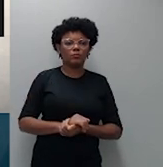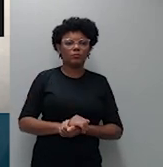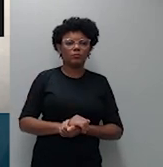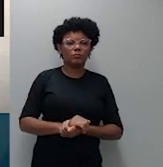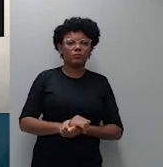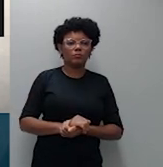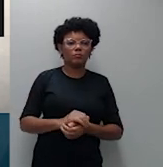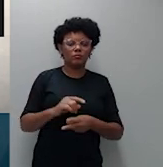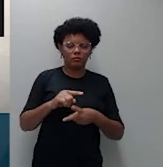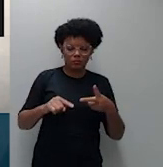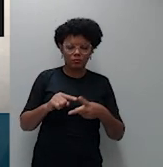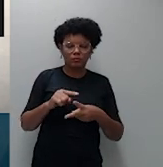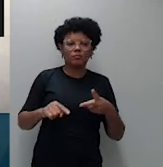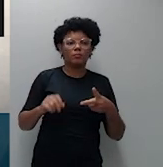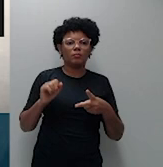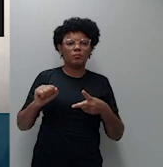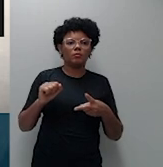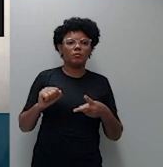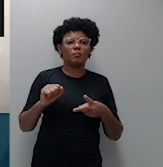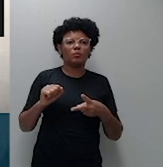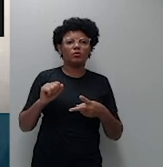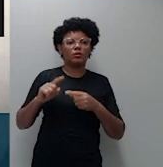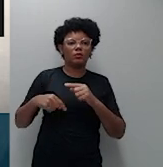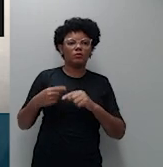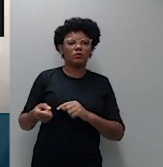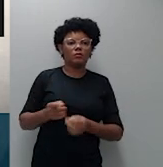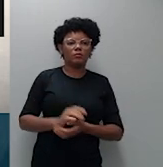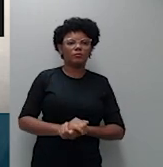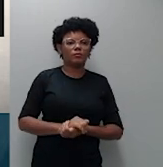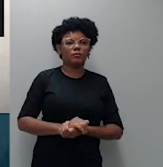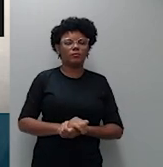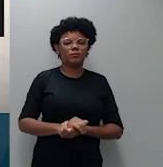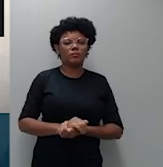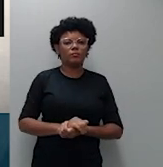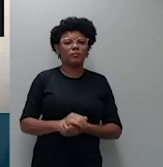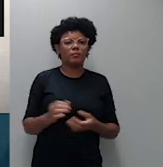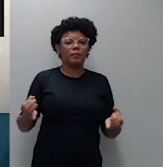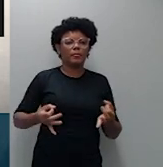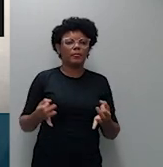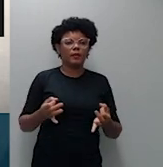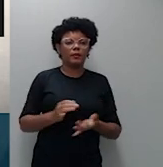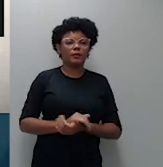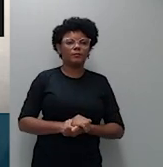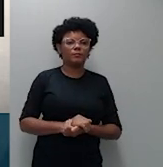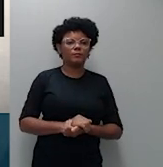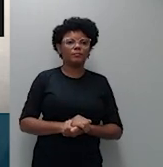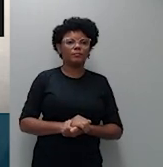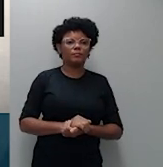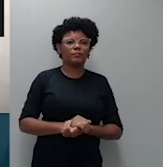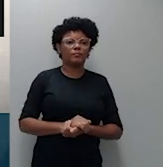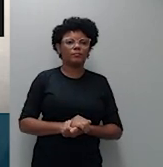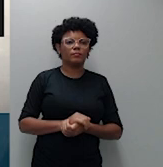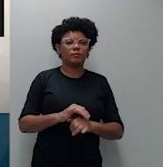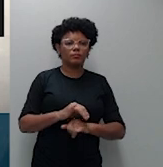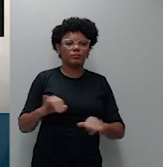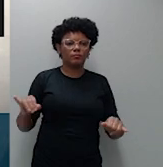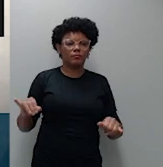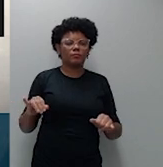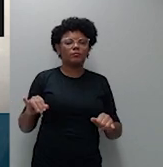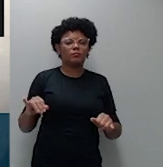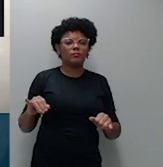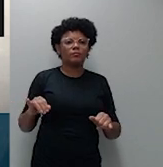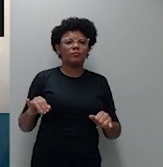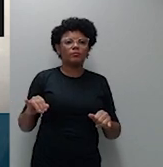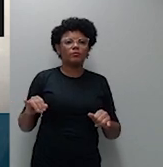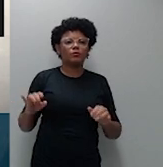dois que pode dar consequência então eu procuro um resultado final